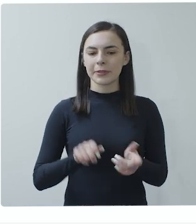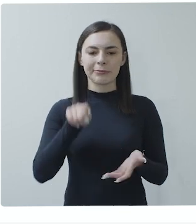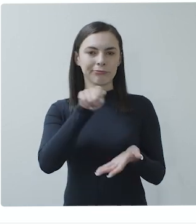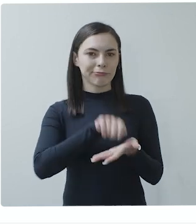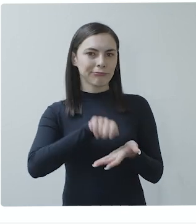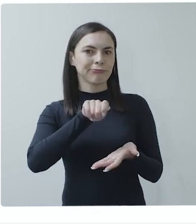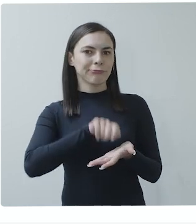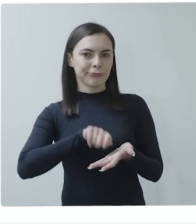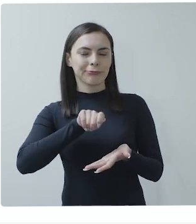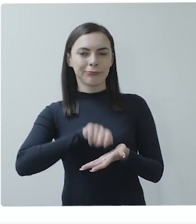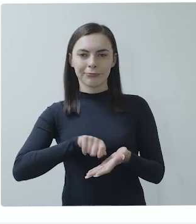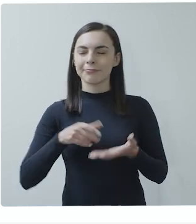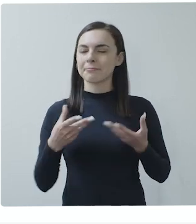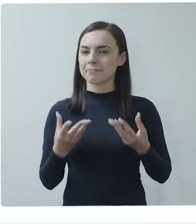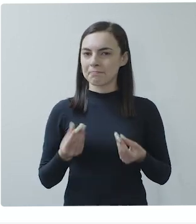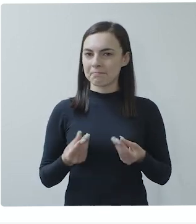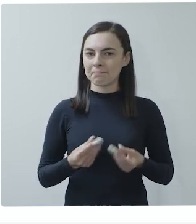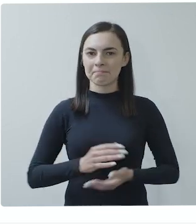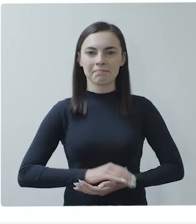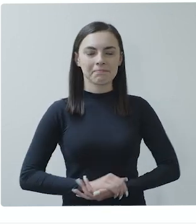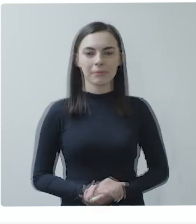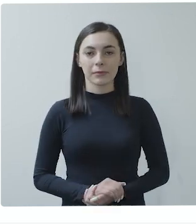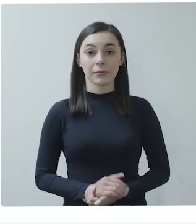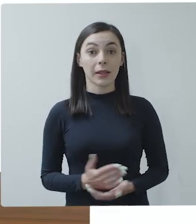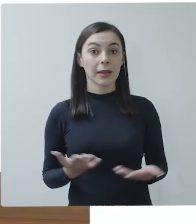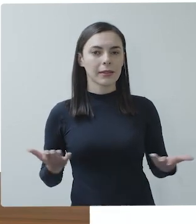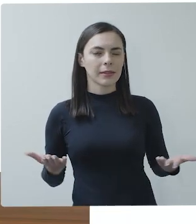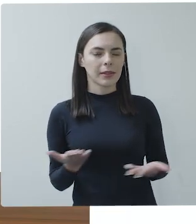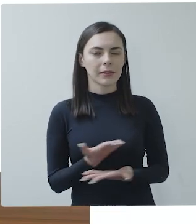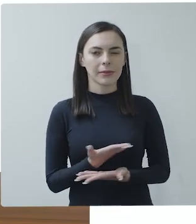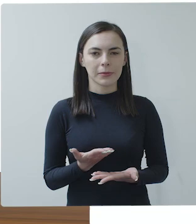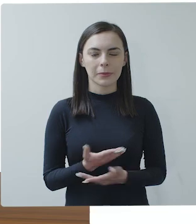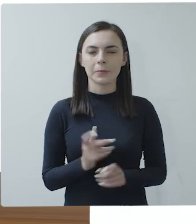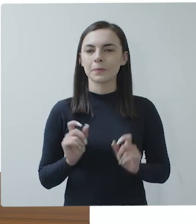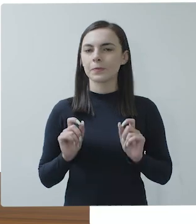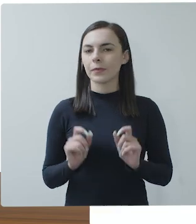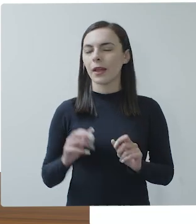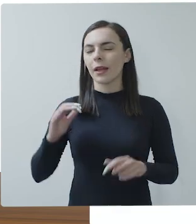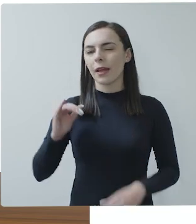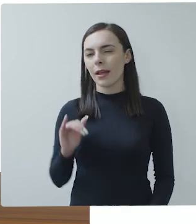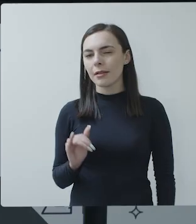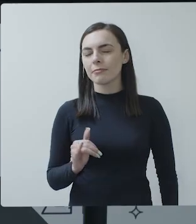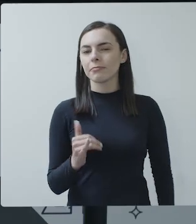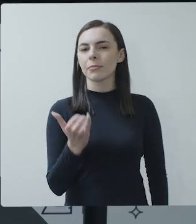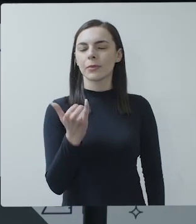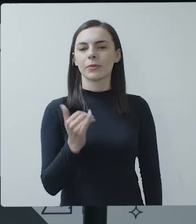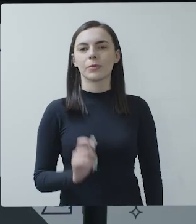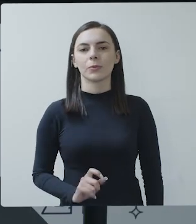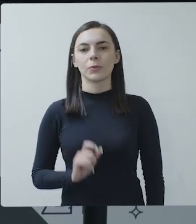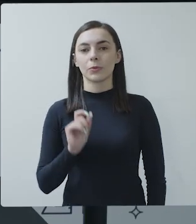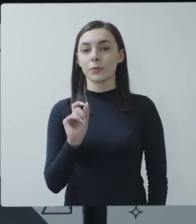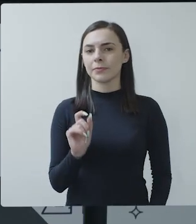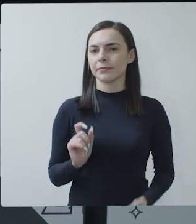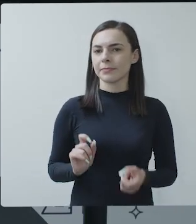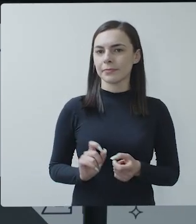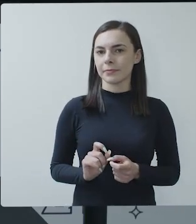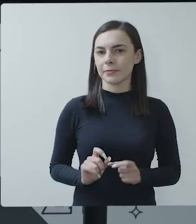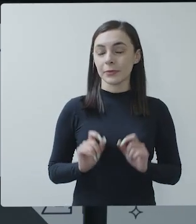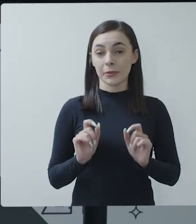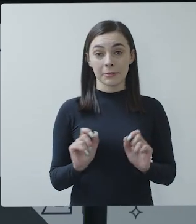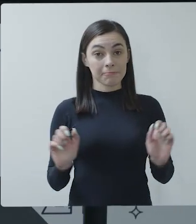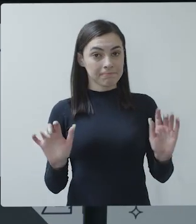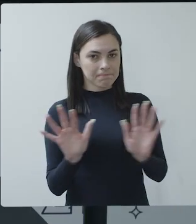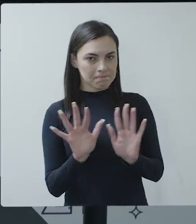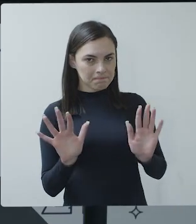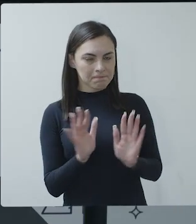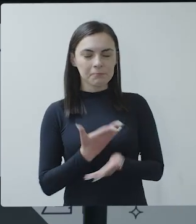bastante registros, não é? Então agora eu vou aproveitar para fazer o quê? Me